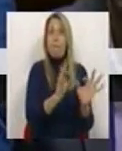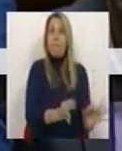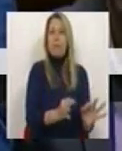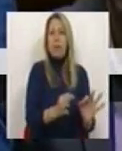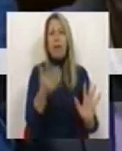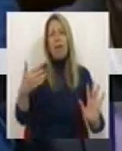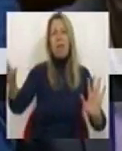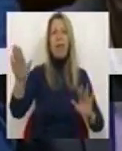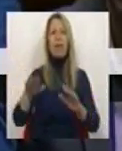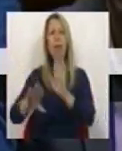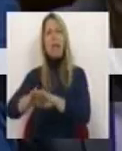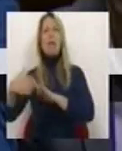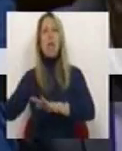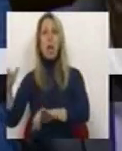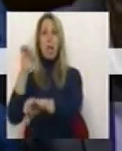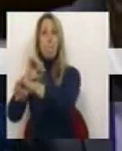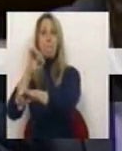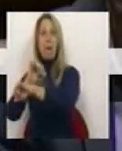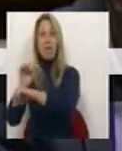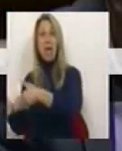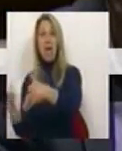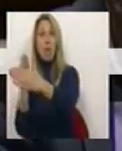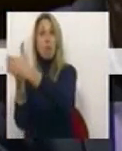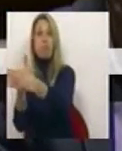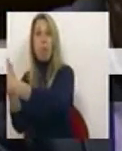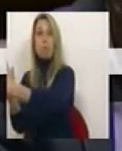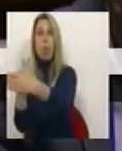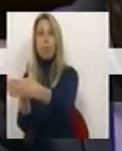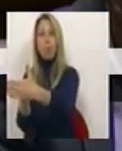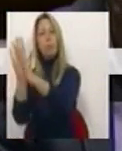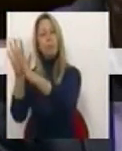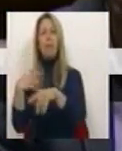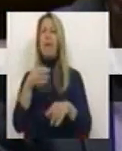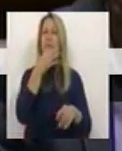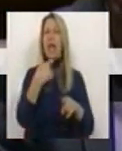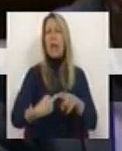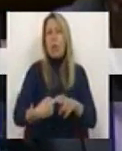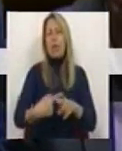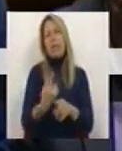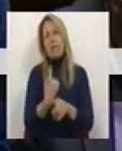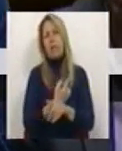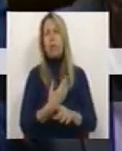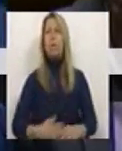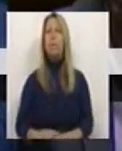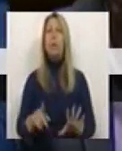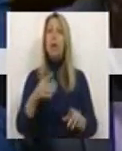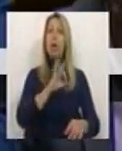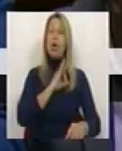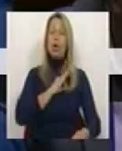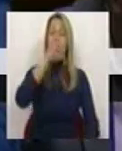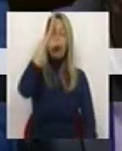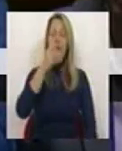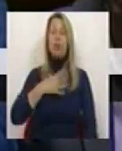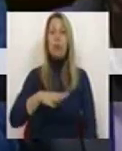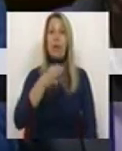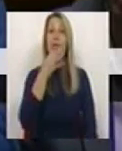a direita presa no seu labirinto e vamos ao que interessa. Sr. Primeiro-Ministro, queria falar da escola Alexandre Herculano,